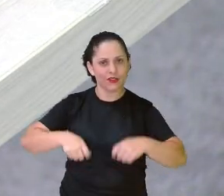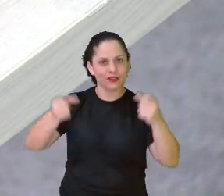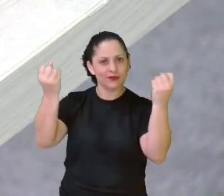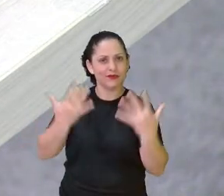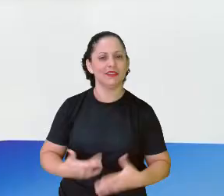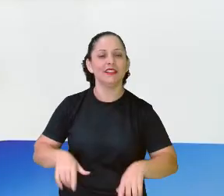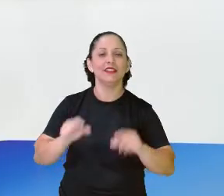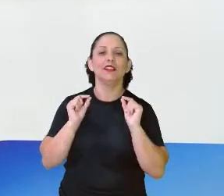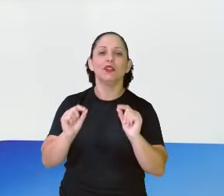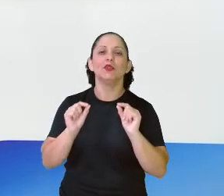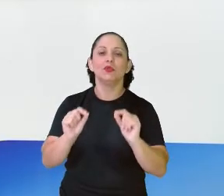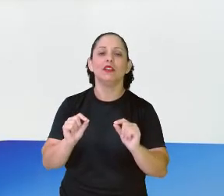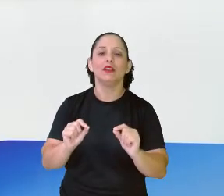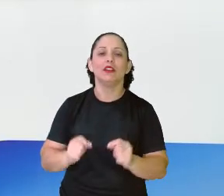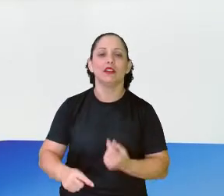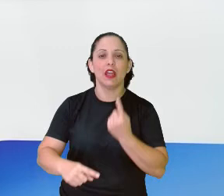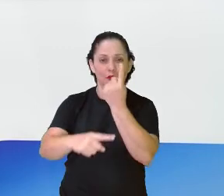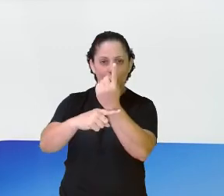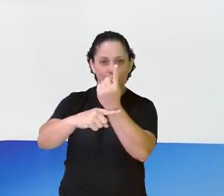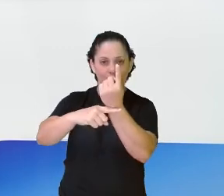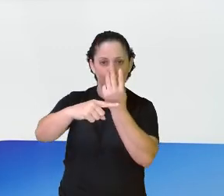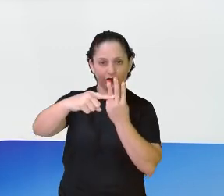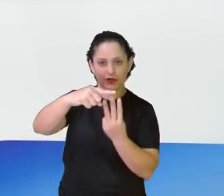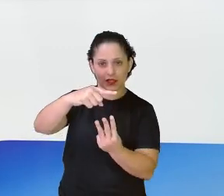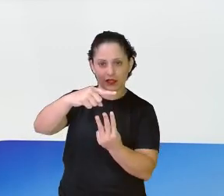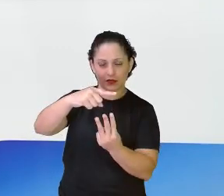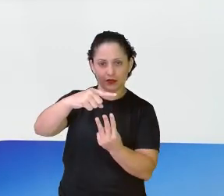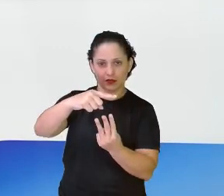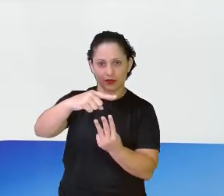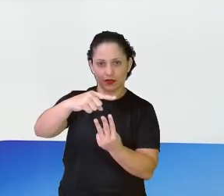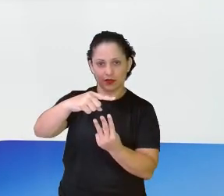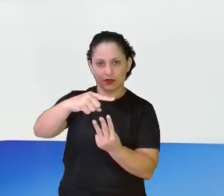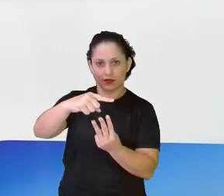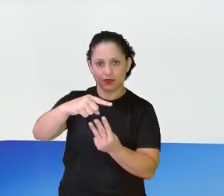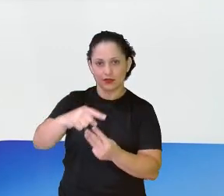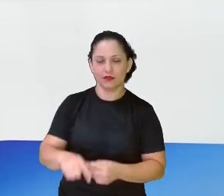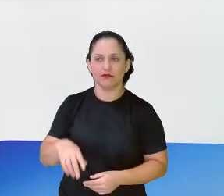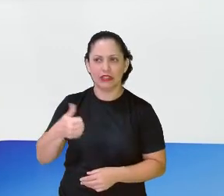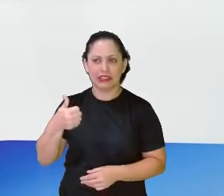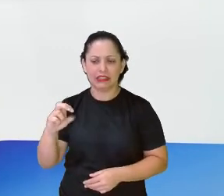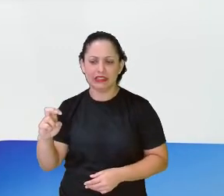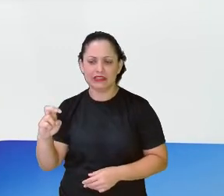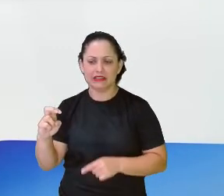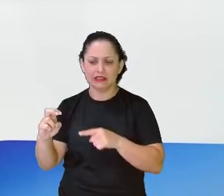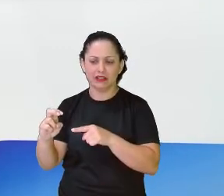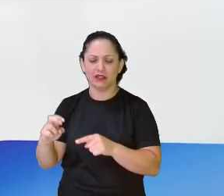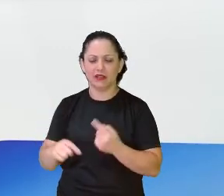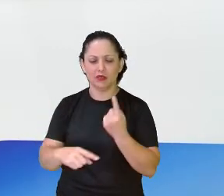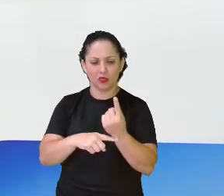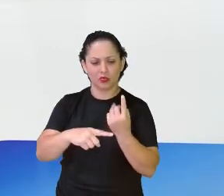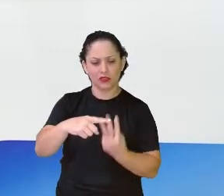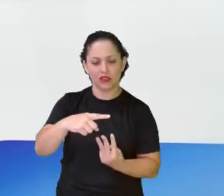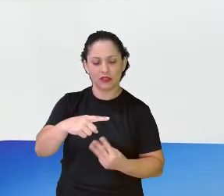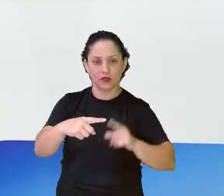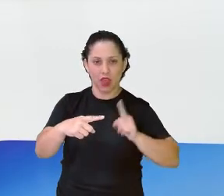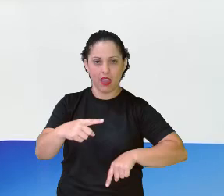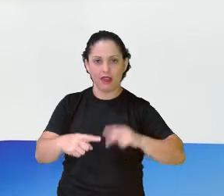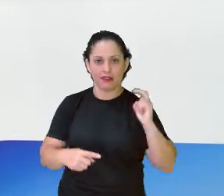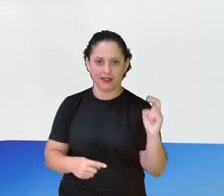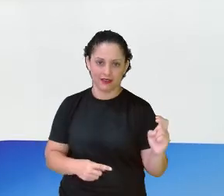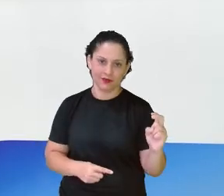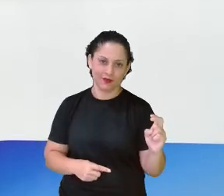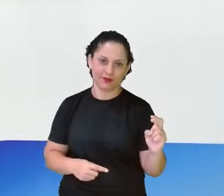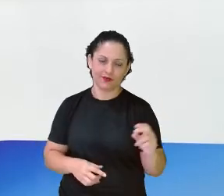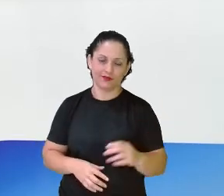que 1/3 de 15 é 5.